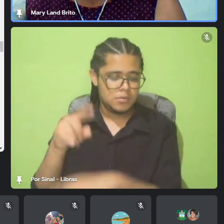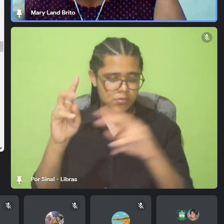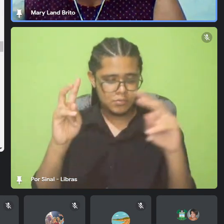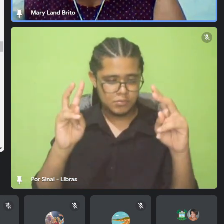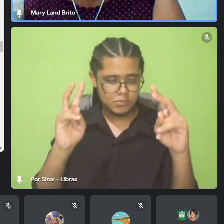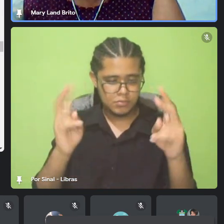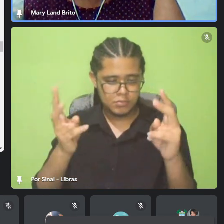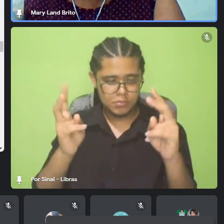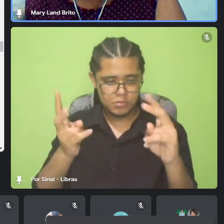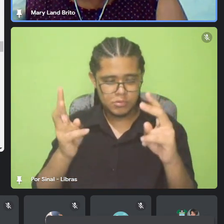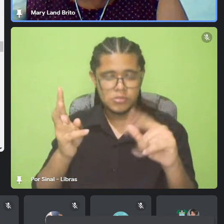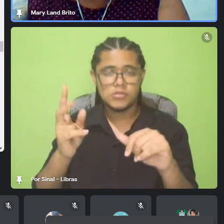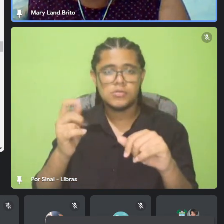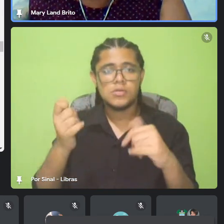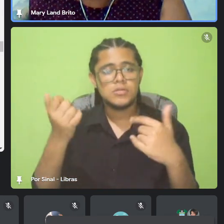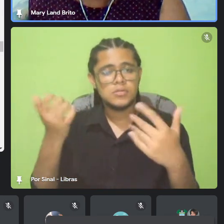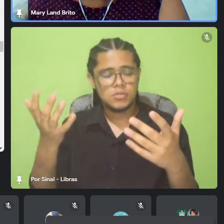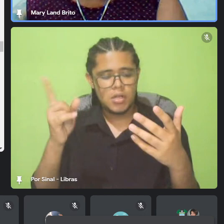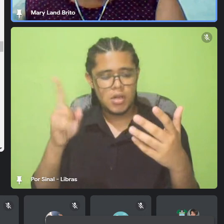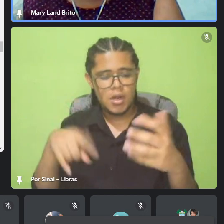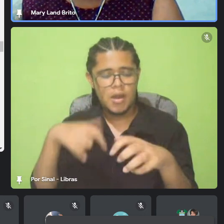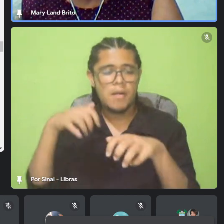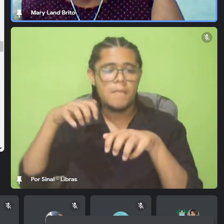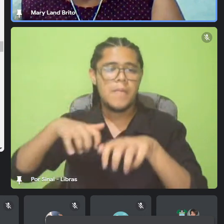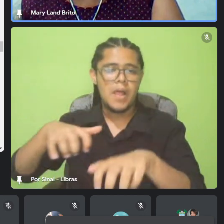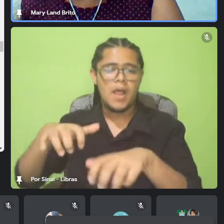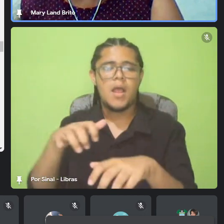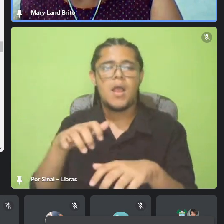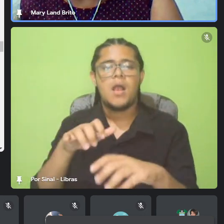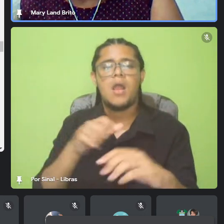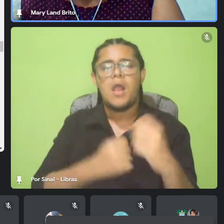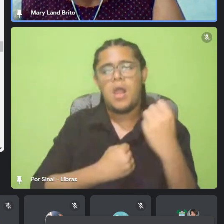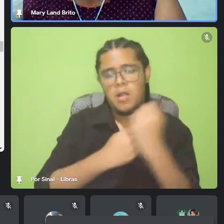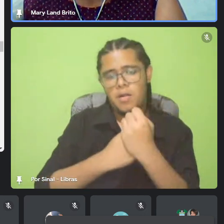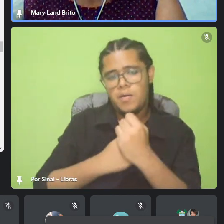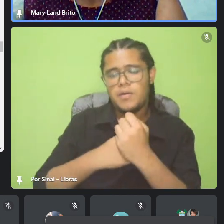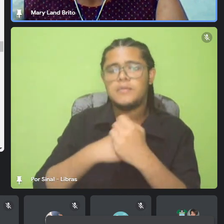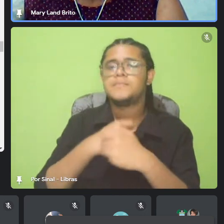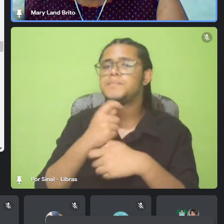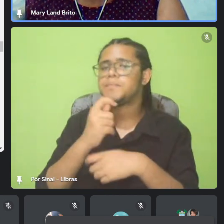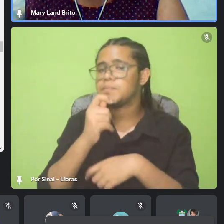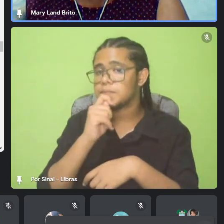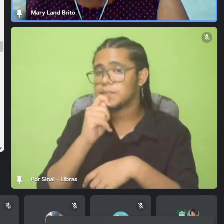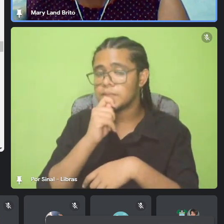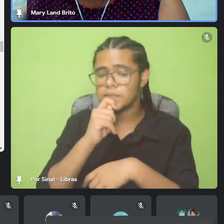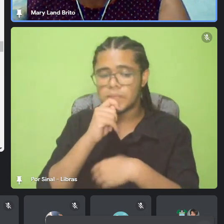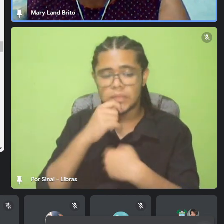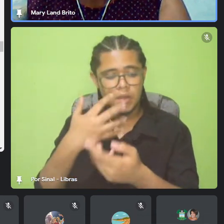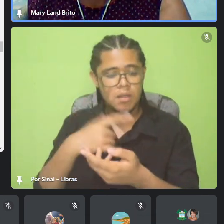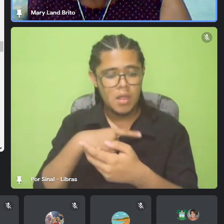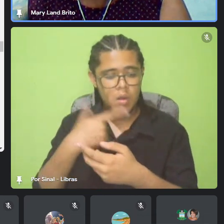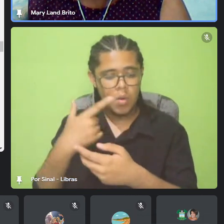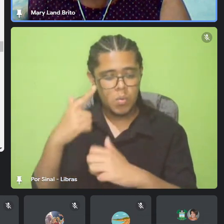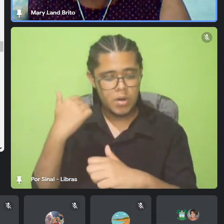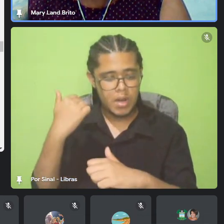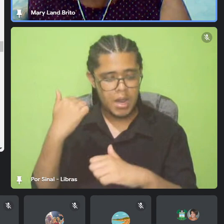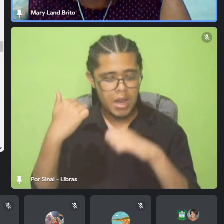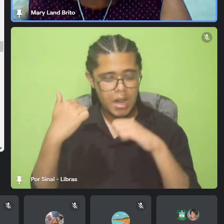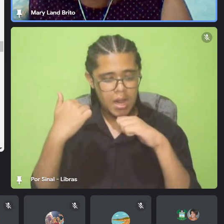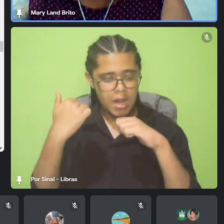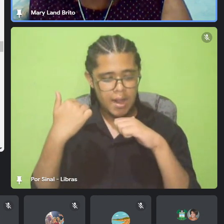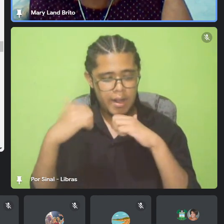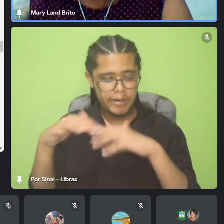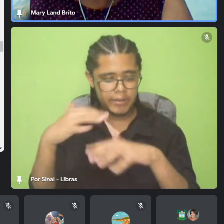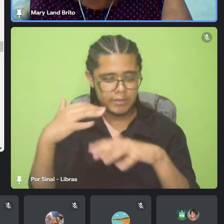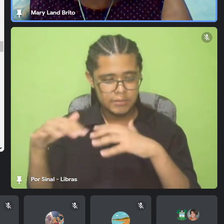exemplo, a Marcha da Maconha, alguma outra ação que seja política no sentido de dar